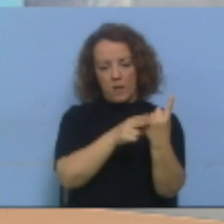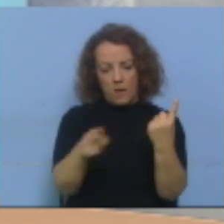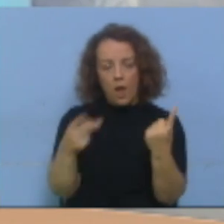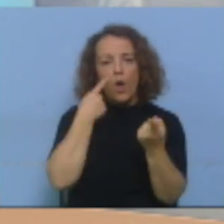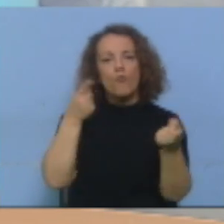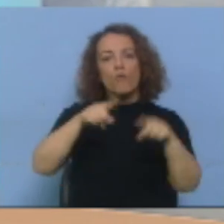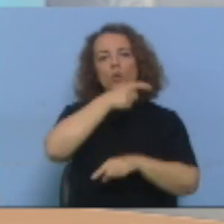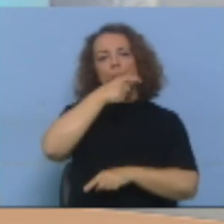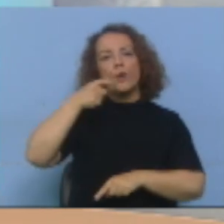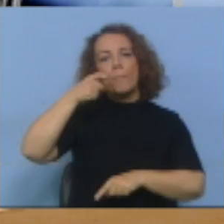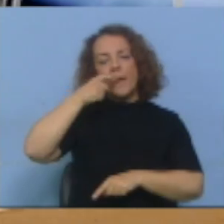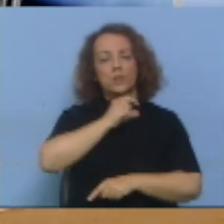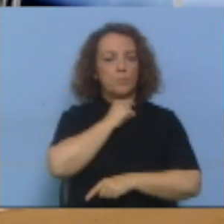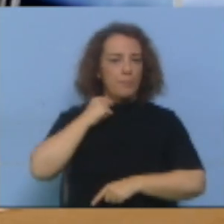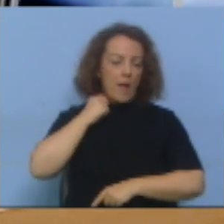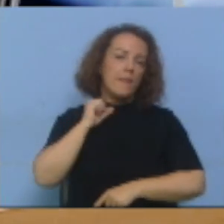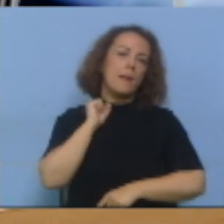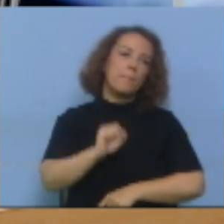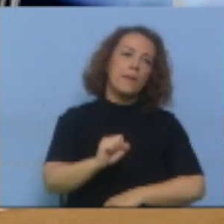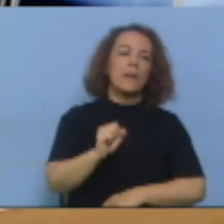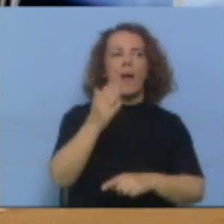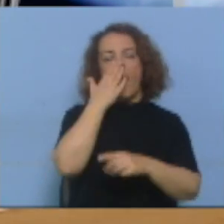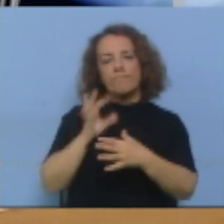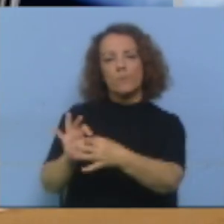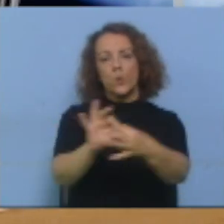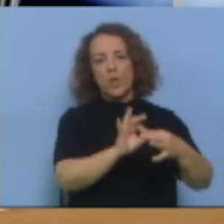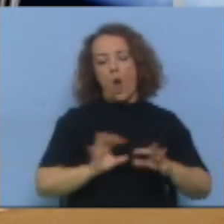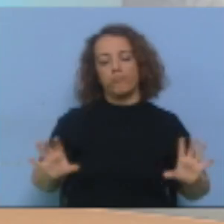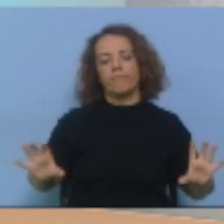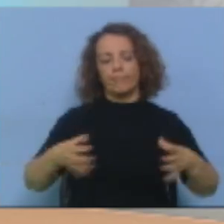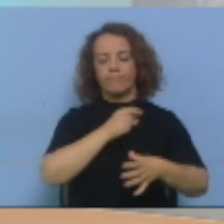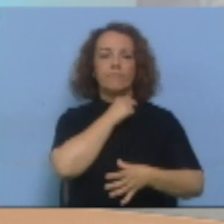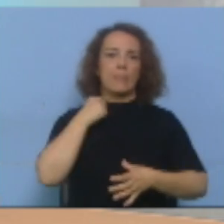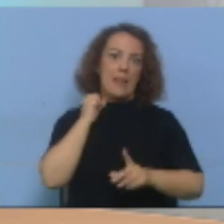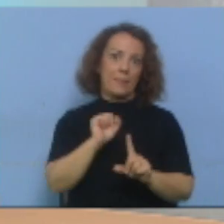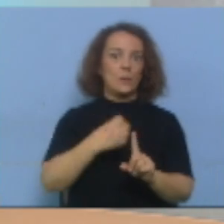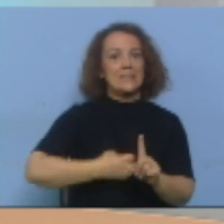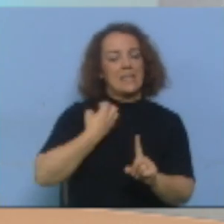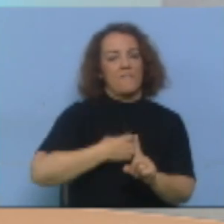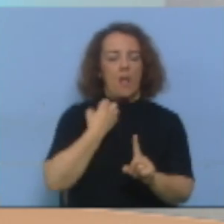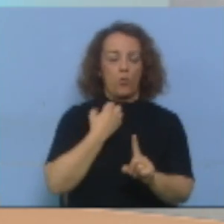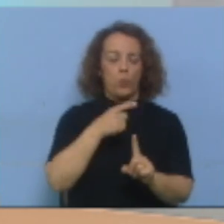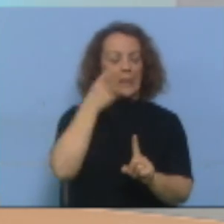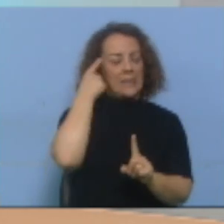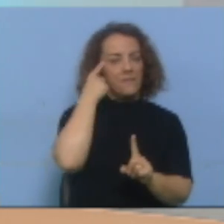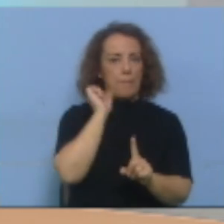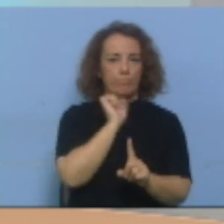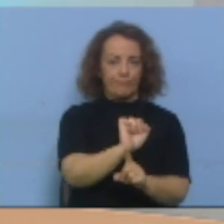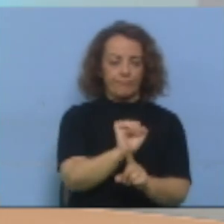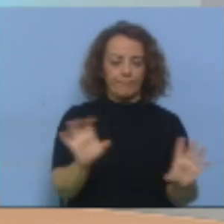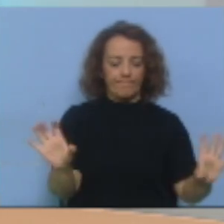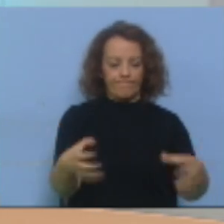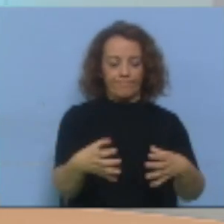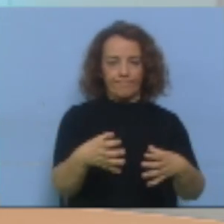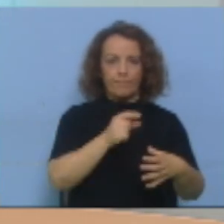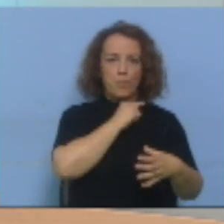promessas sacerdotais. É um dia da fraternidade sacerdotal. Esse é sobretudo o significado que ele tem, enfim, para o clero.